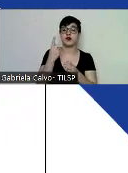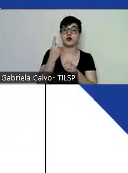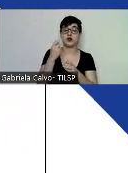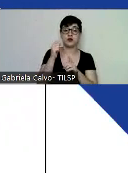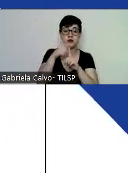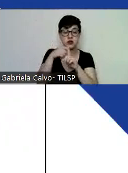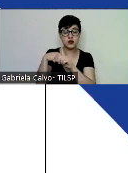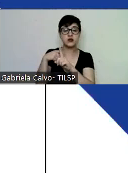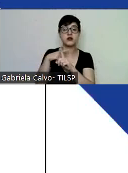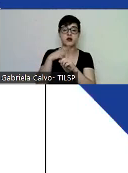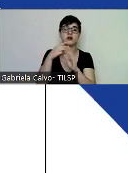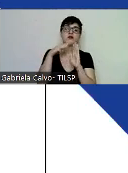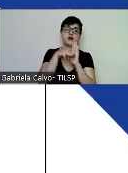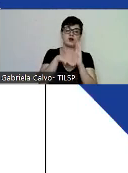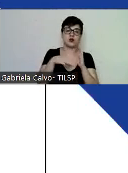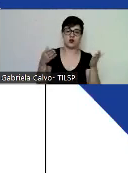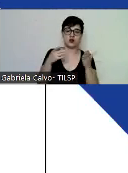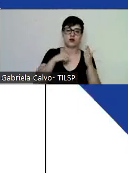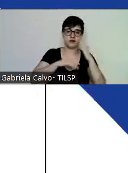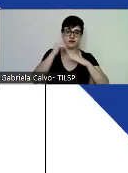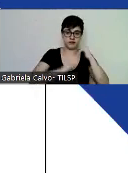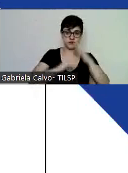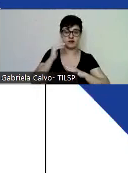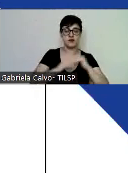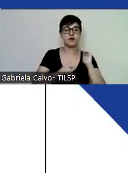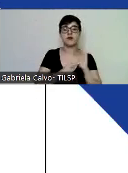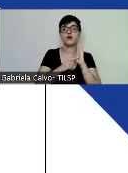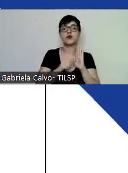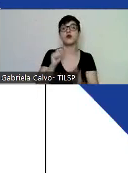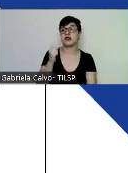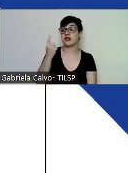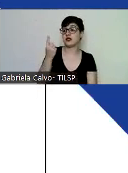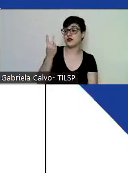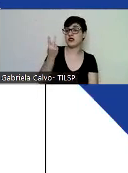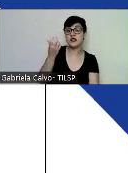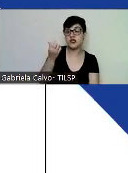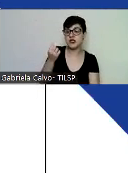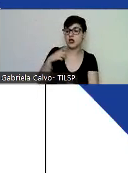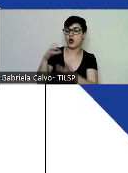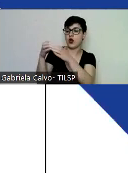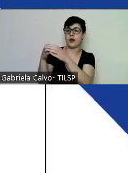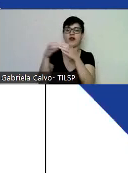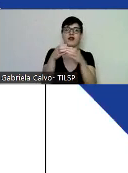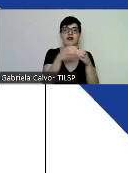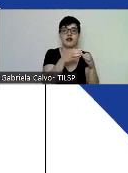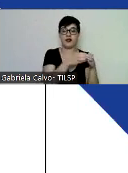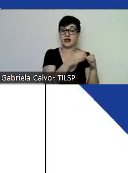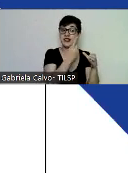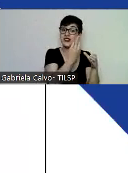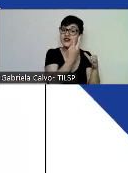metodologia que nós colocamos em prática ela envolveu 126 comitês do icon o que